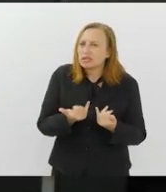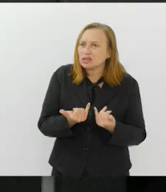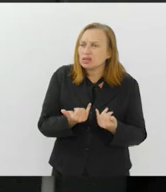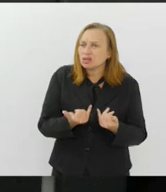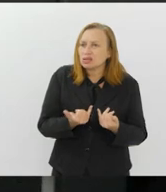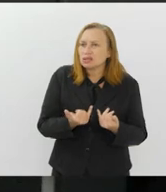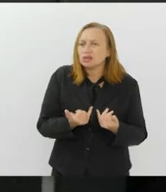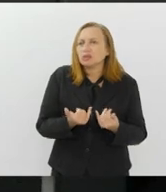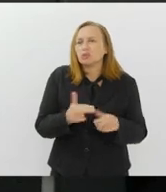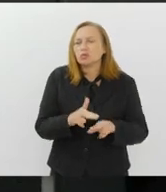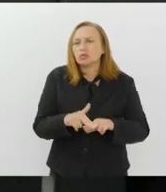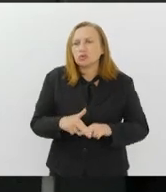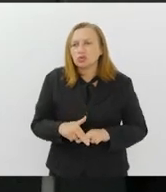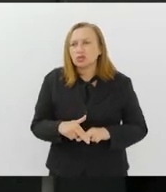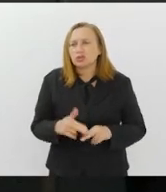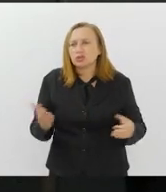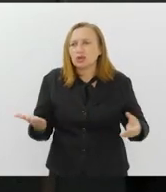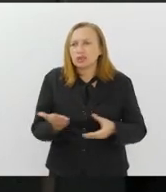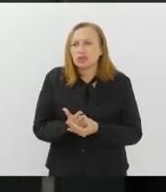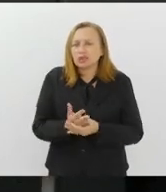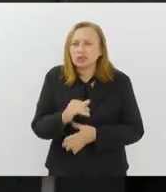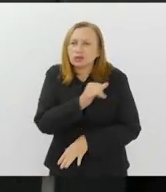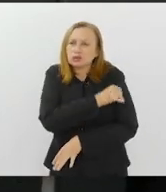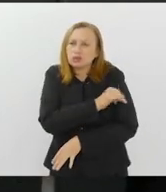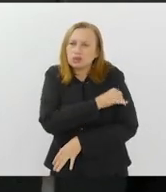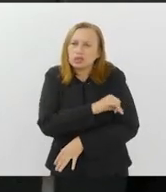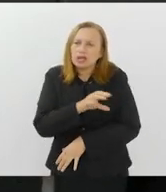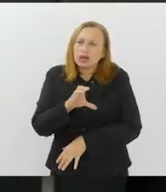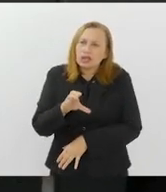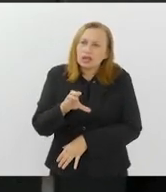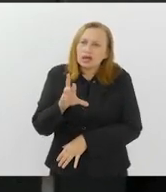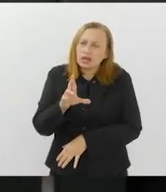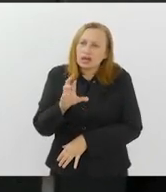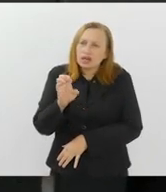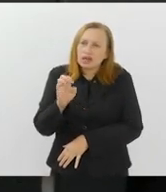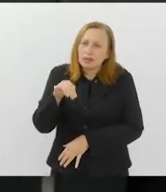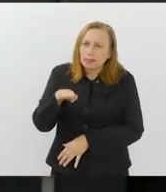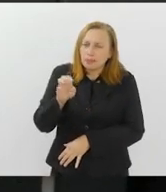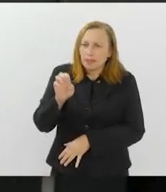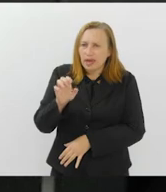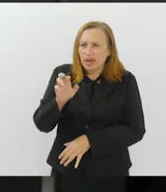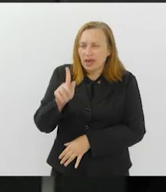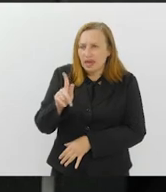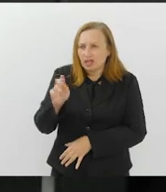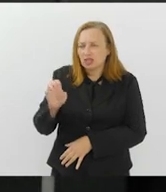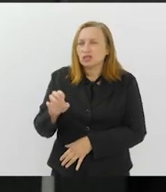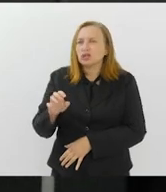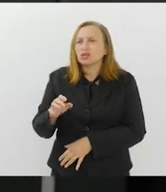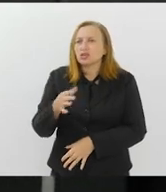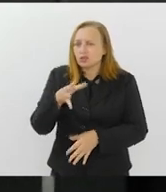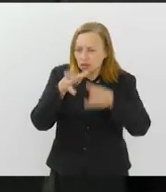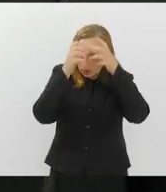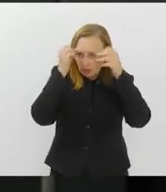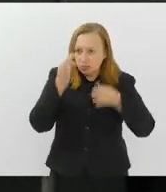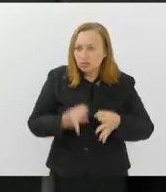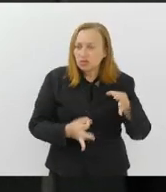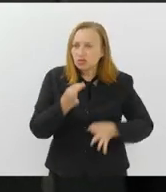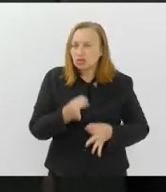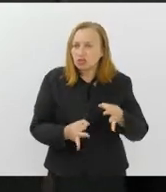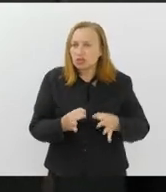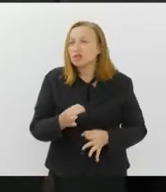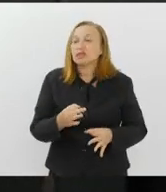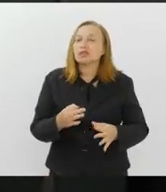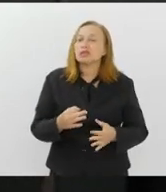razão de uma ação ajuizada aqui pelo Rio de Janeiro, pelo CREMEG do Rio de Janeiro, em que o Tribunal de Justiça deu ganho de causa ao CREMEG. Então,